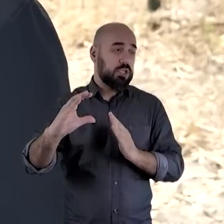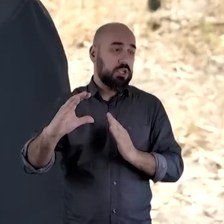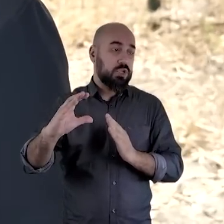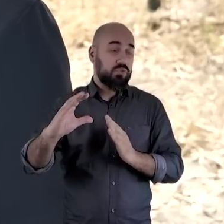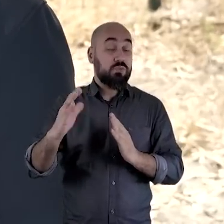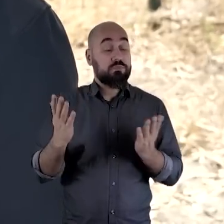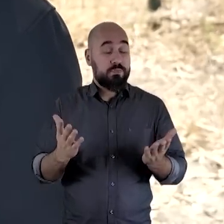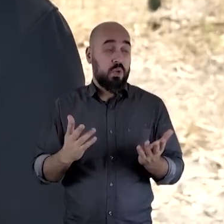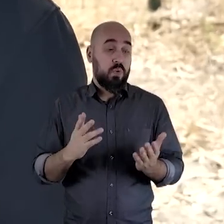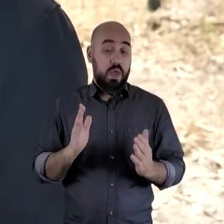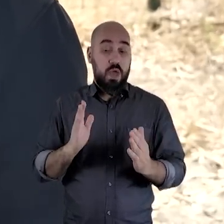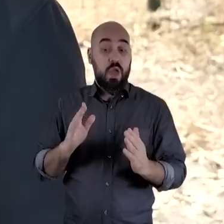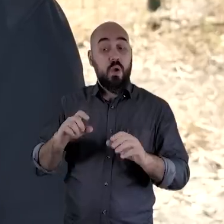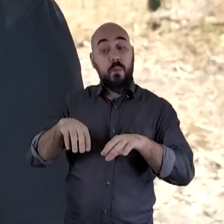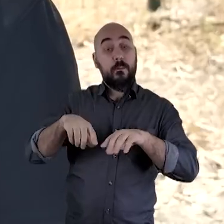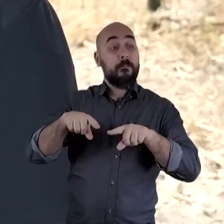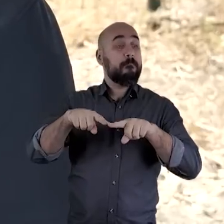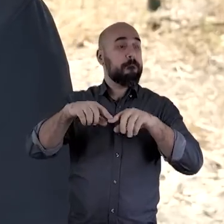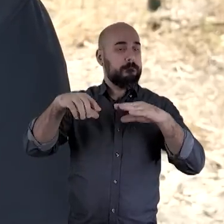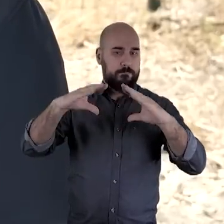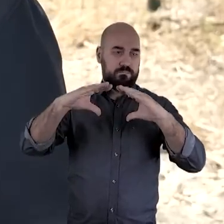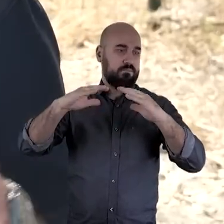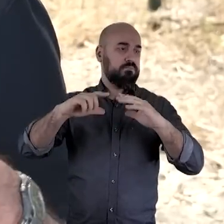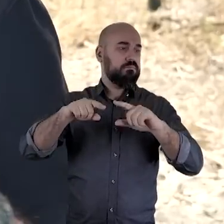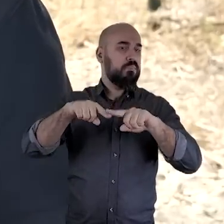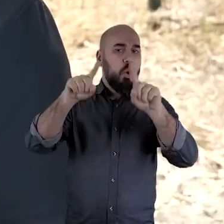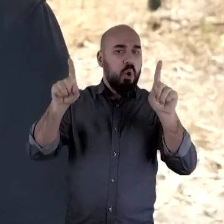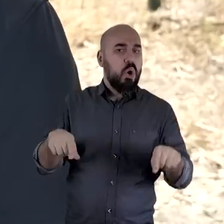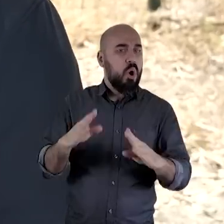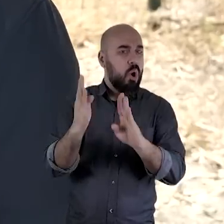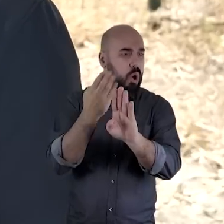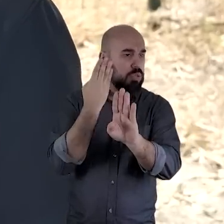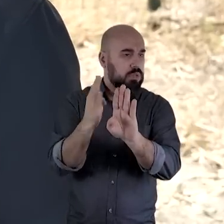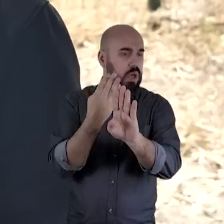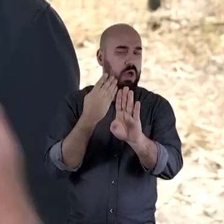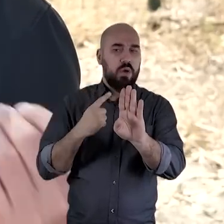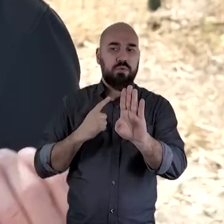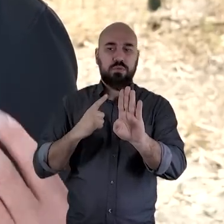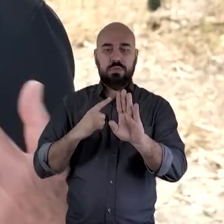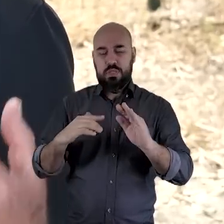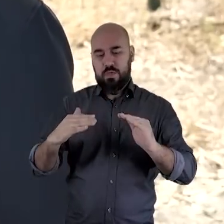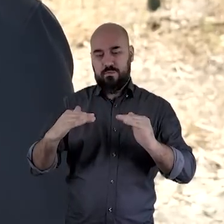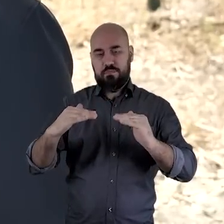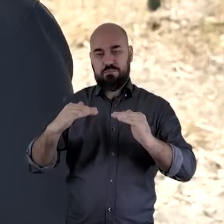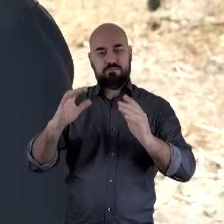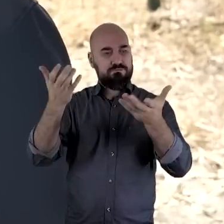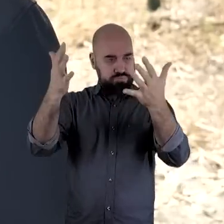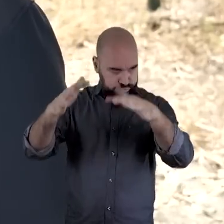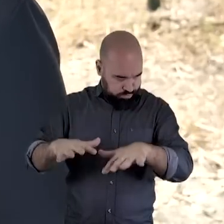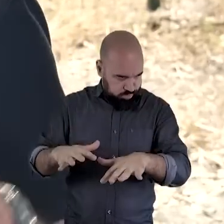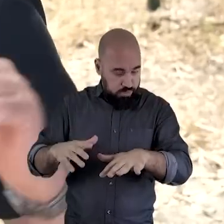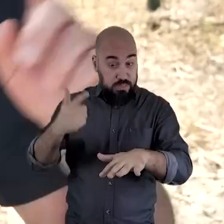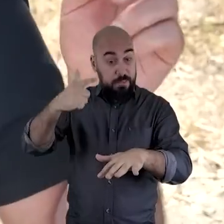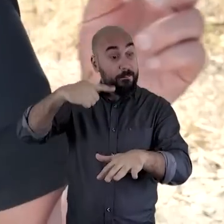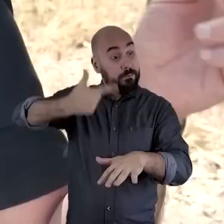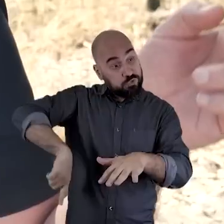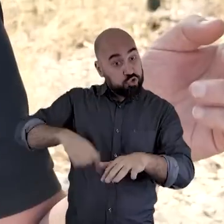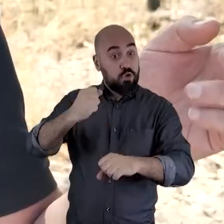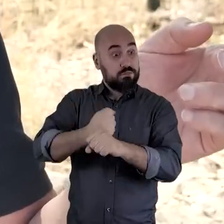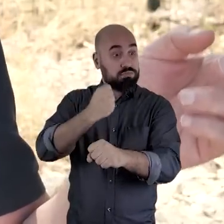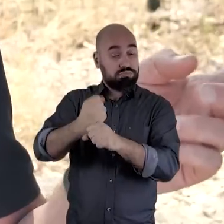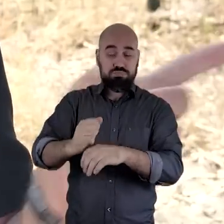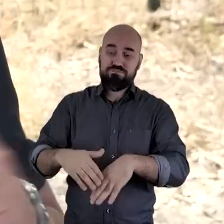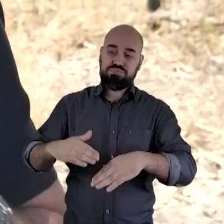estamos falando de um portal que veio depois e que fica um pouco mais elevado do que o anterior. A entrada anterior